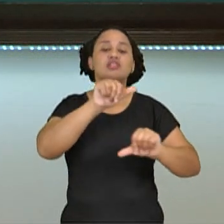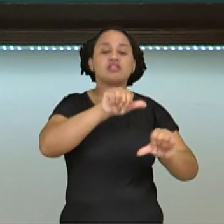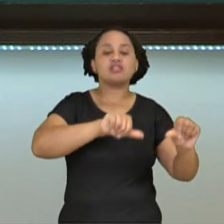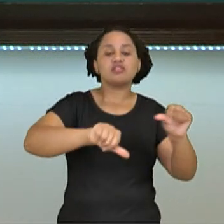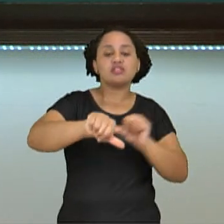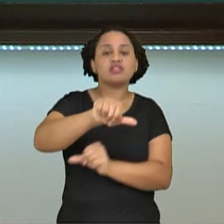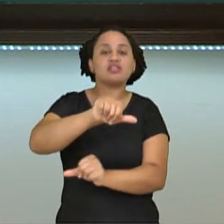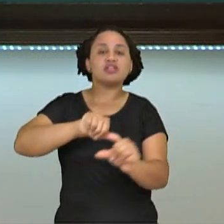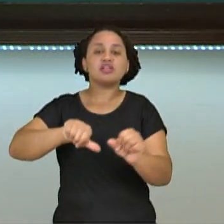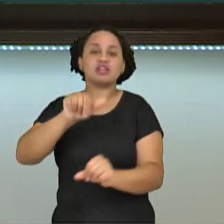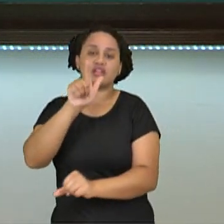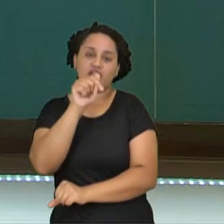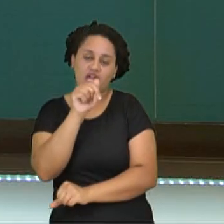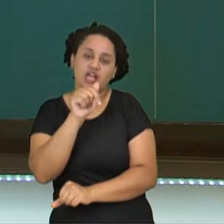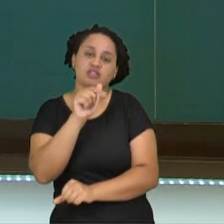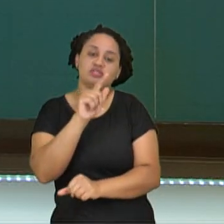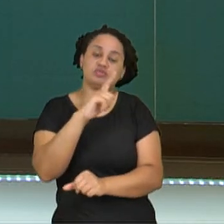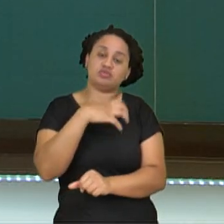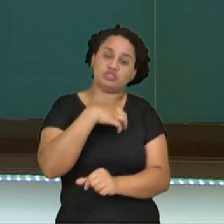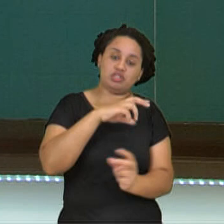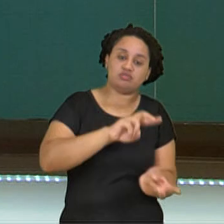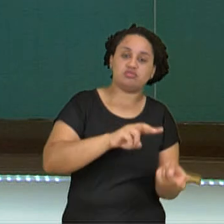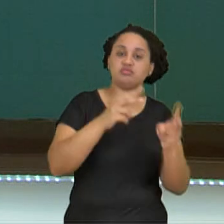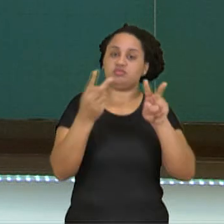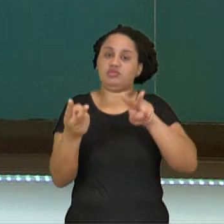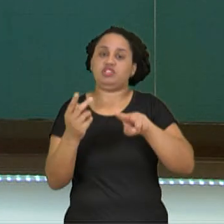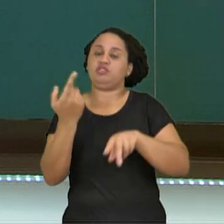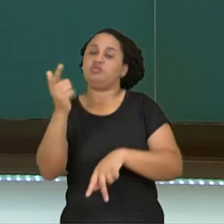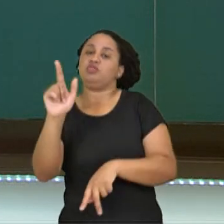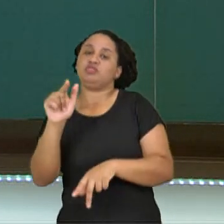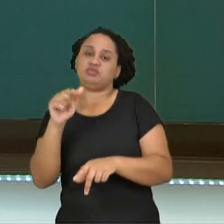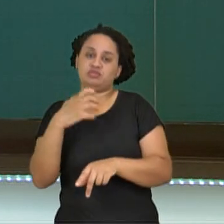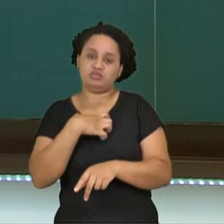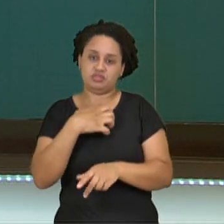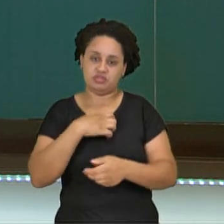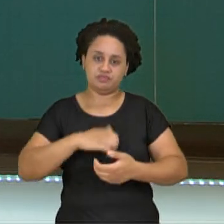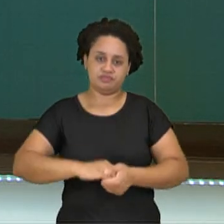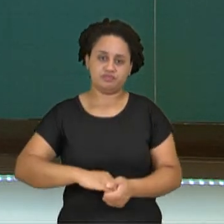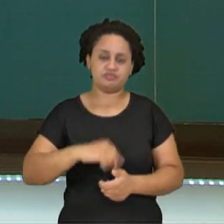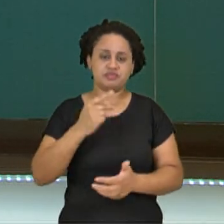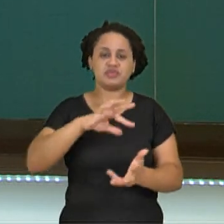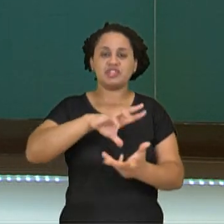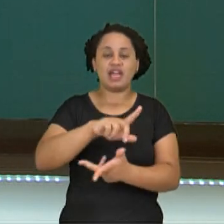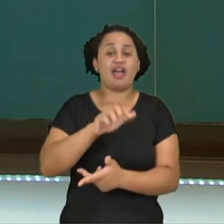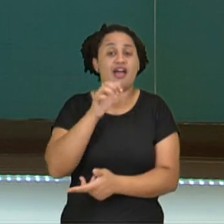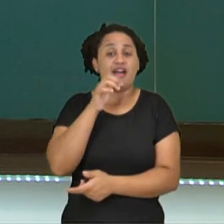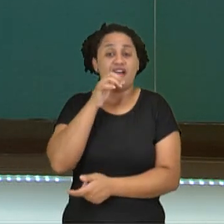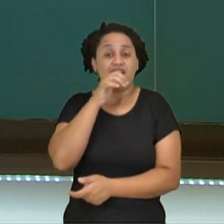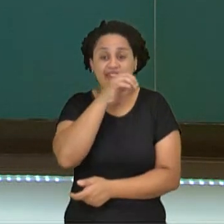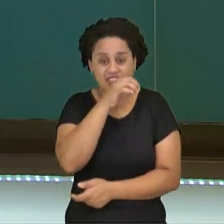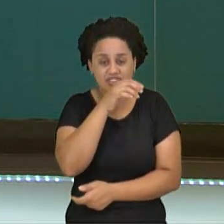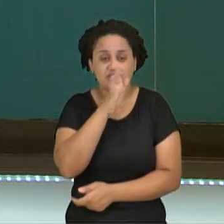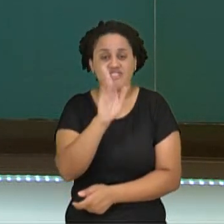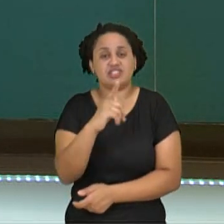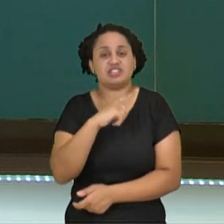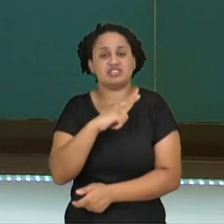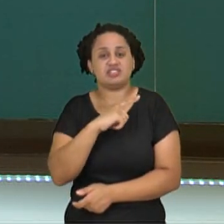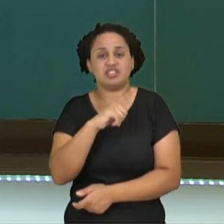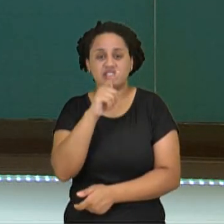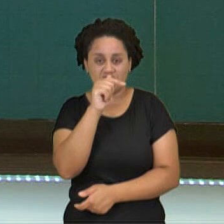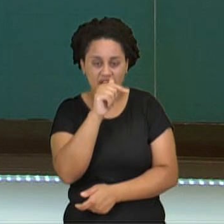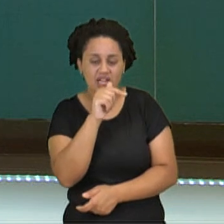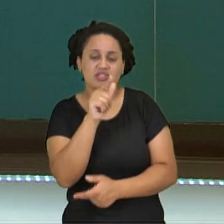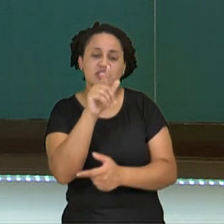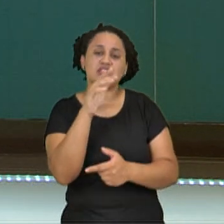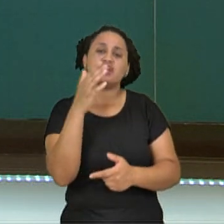físico para o outro. Então, como o planeta Terra era muito quente e já existia água, esse calor fazia com que essa